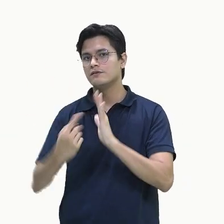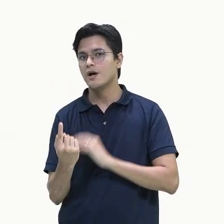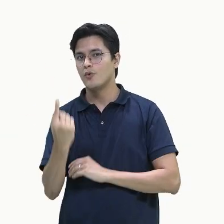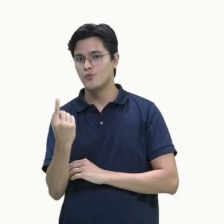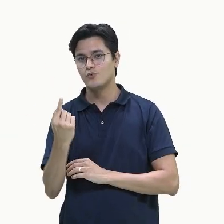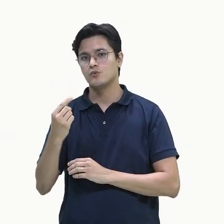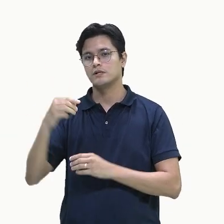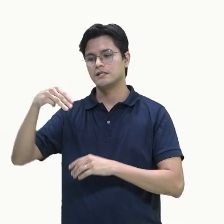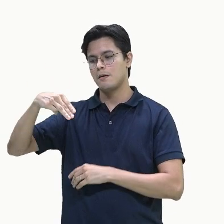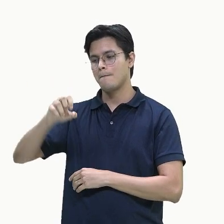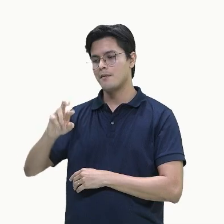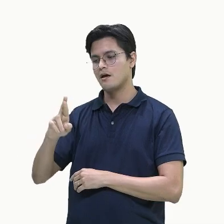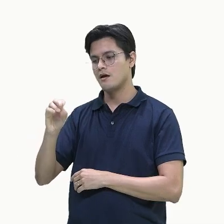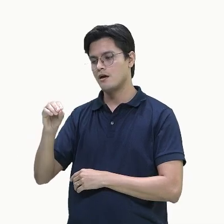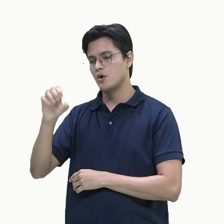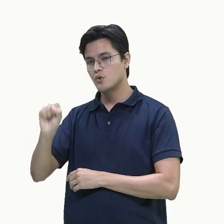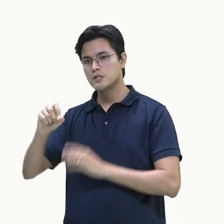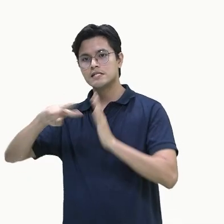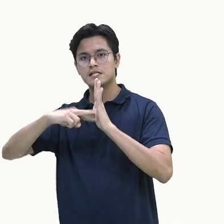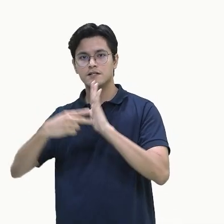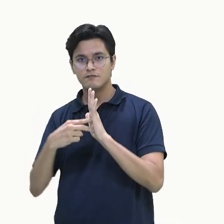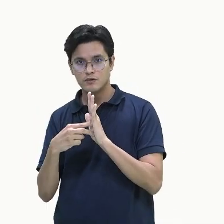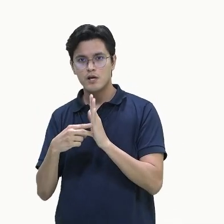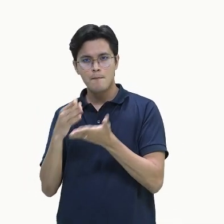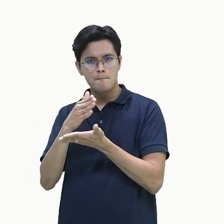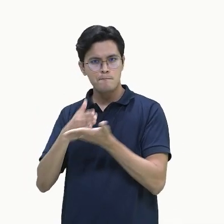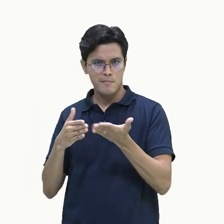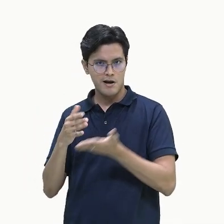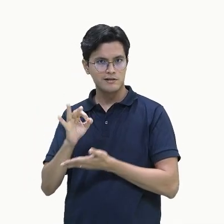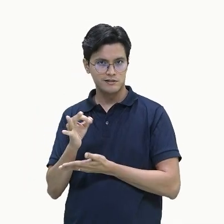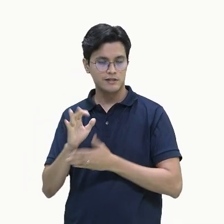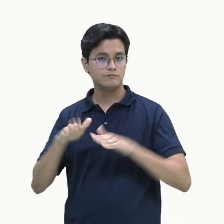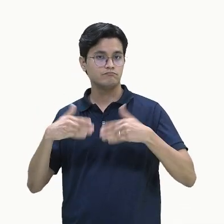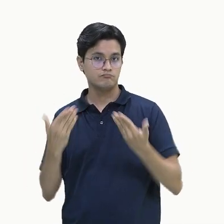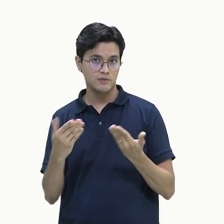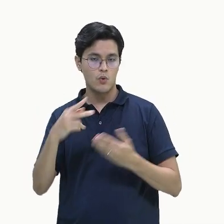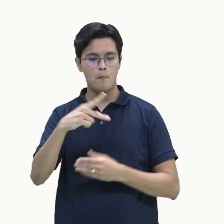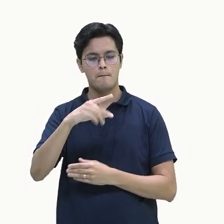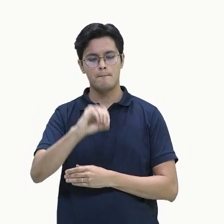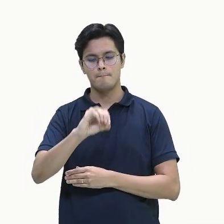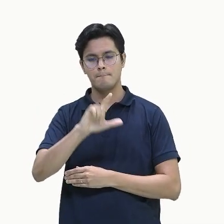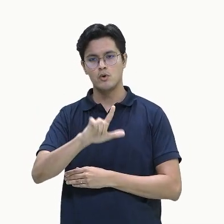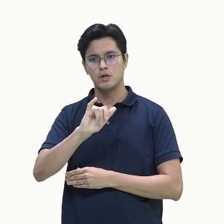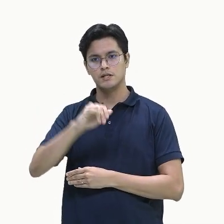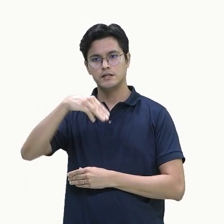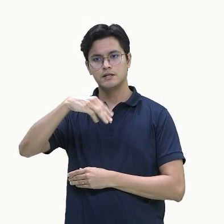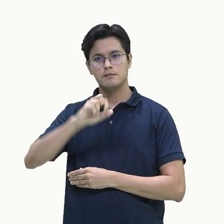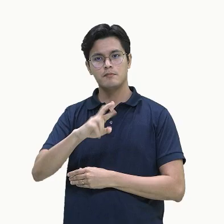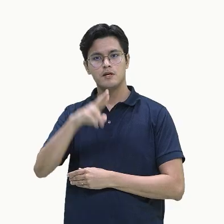aqui. Então quando nós temos polímero, nós temos poli de